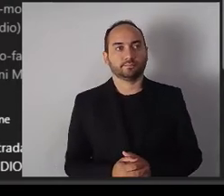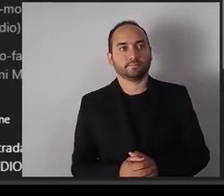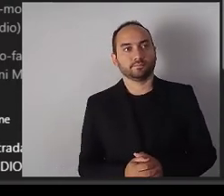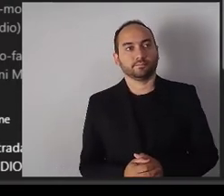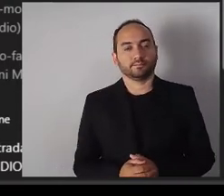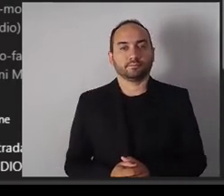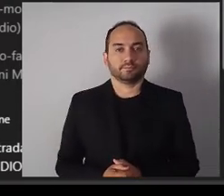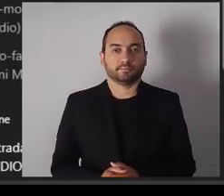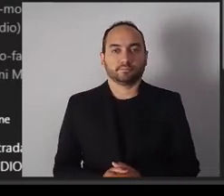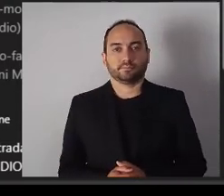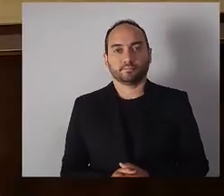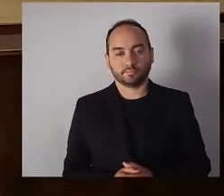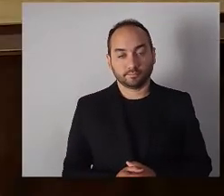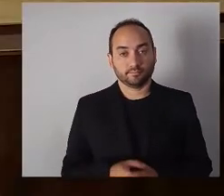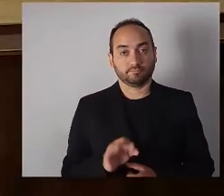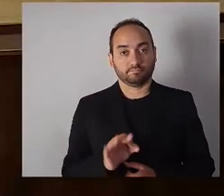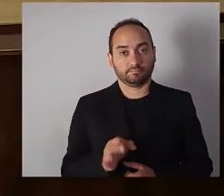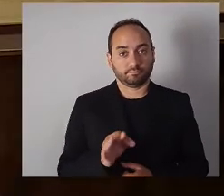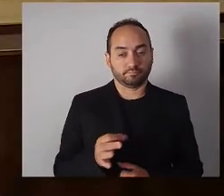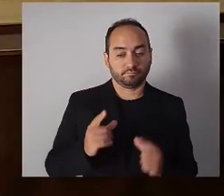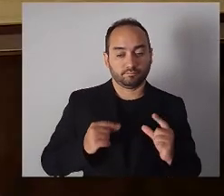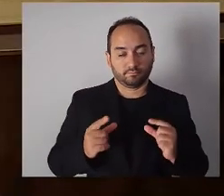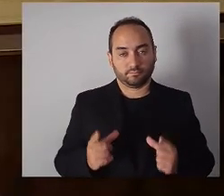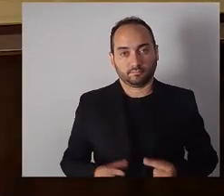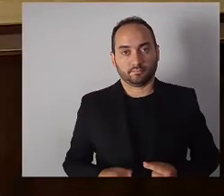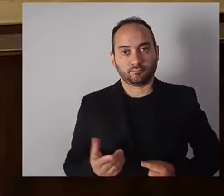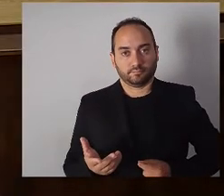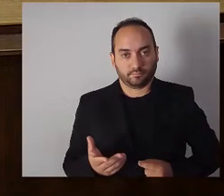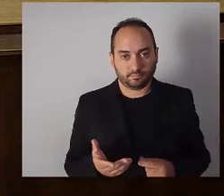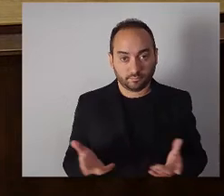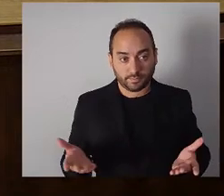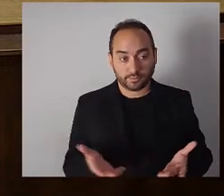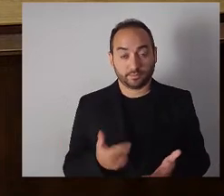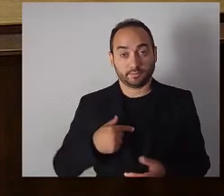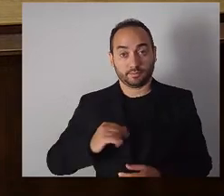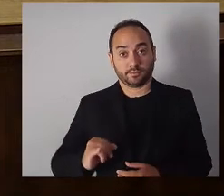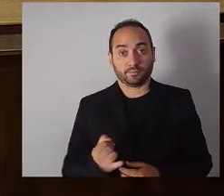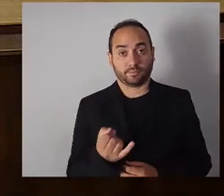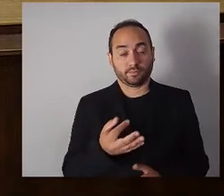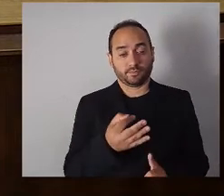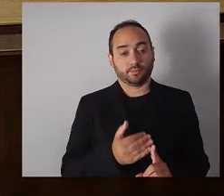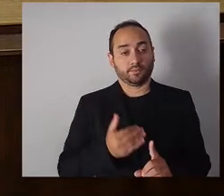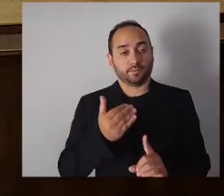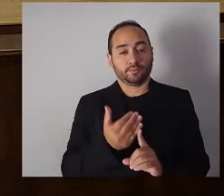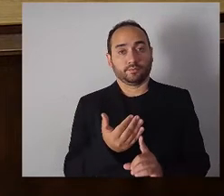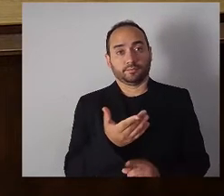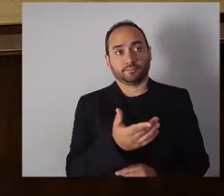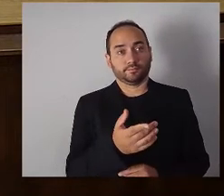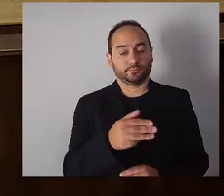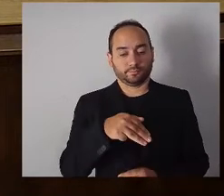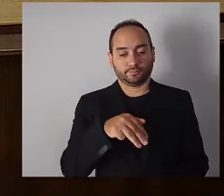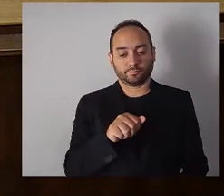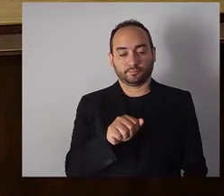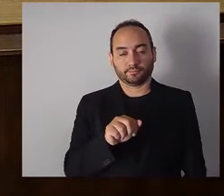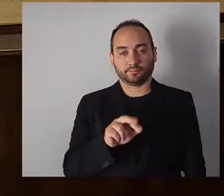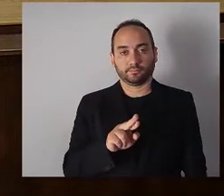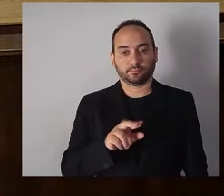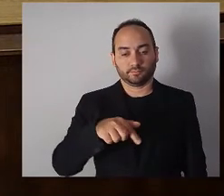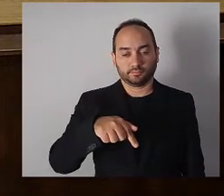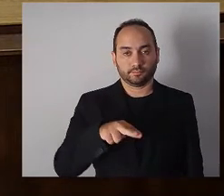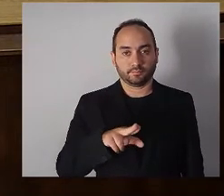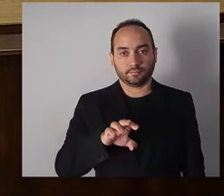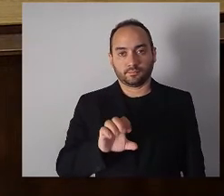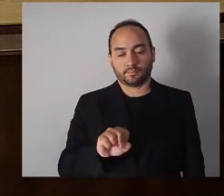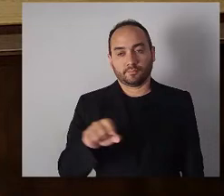Pois não, desembargador Bardo Gleidson. Eu agora colho o voto do desembargador Gleidson, nosso decano da corte.